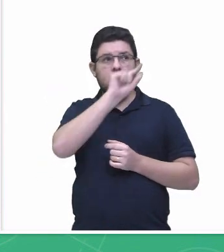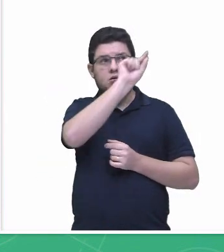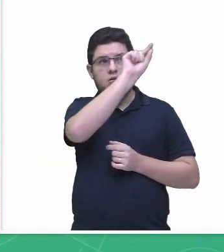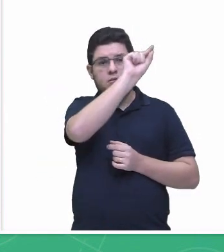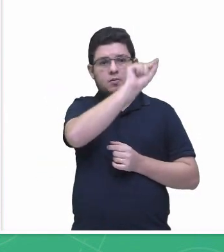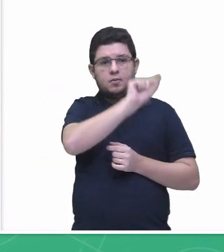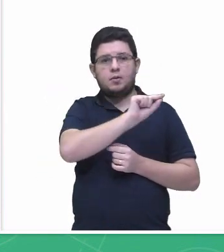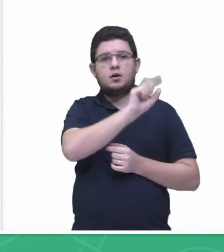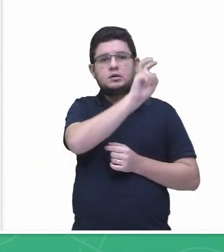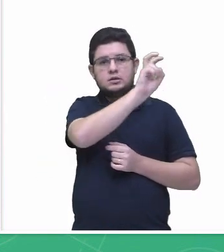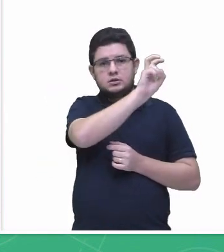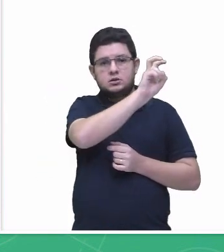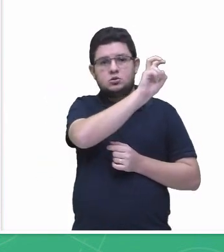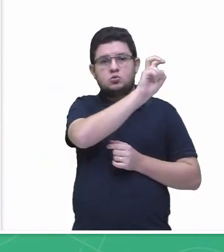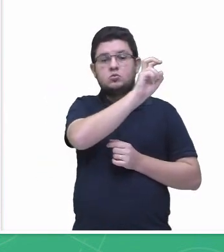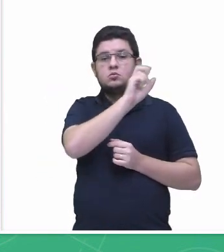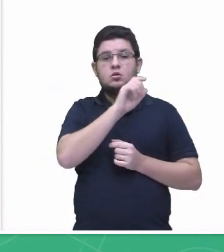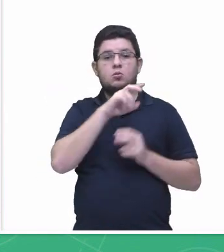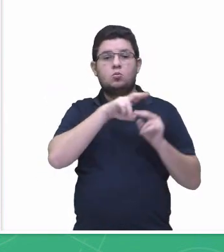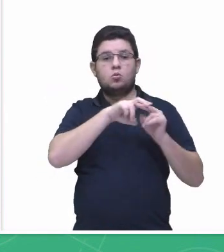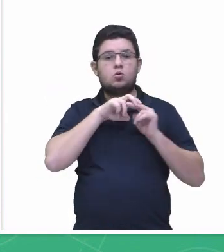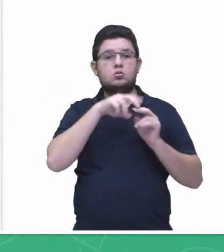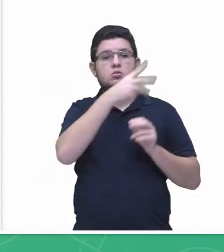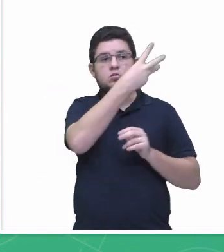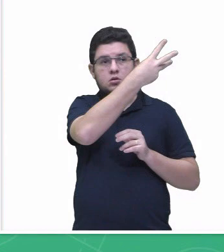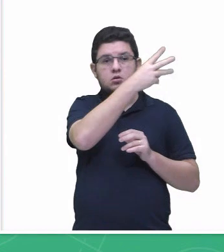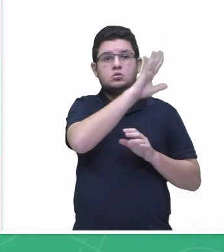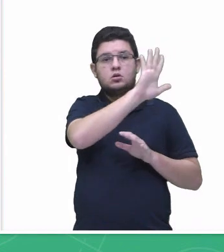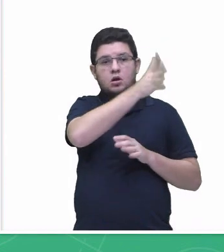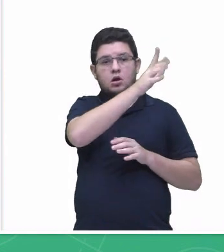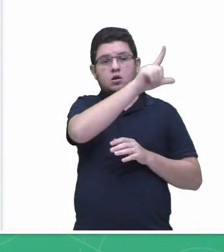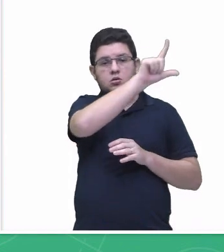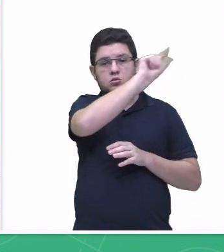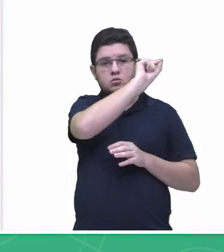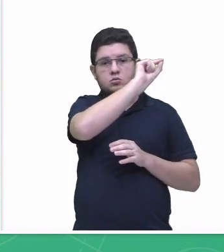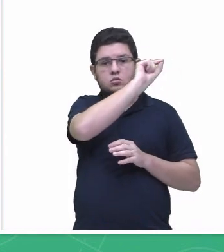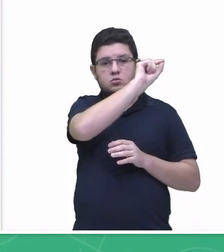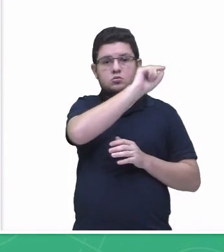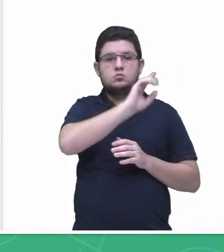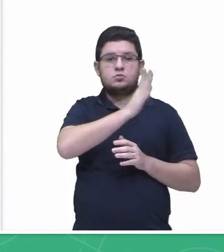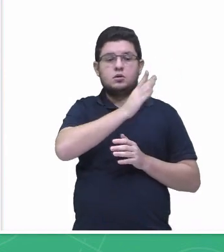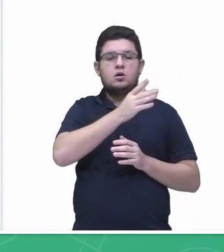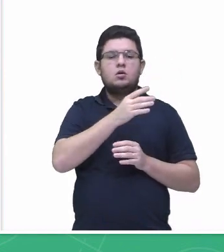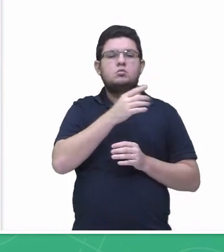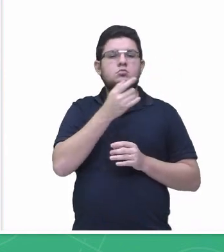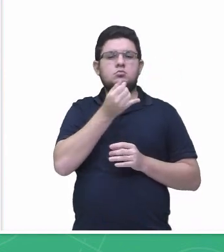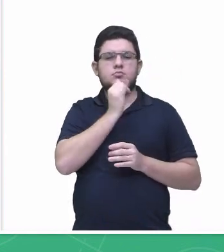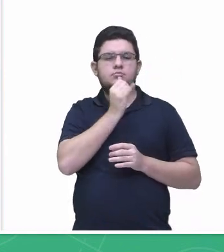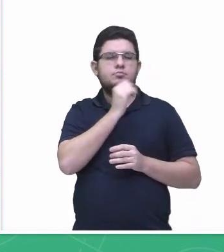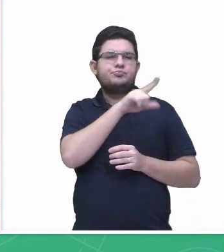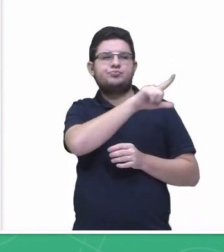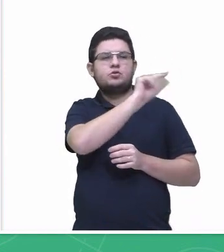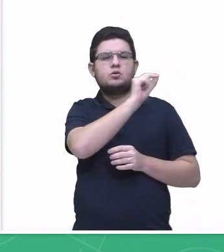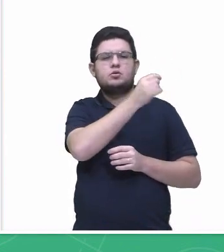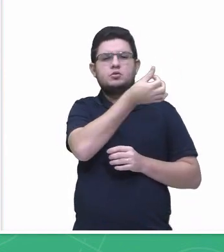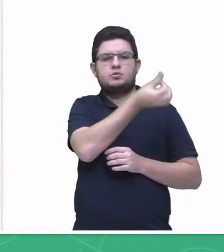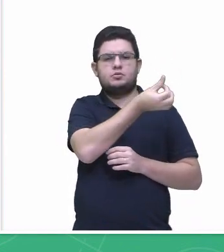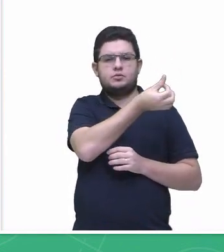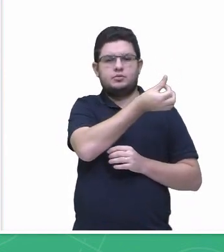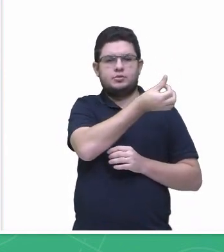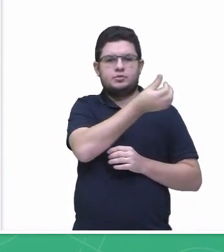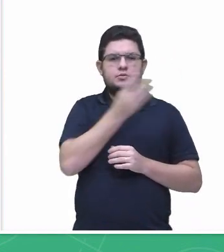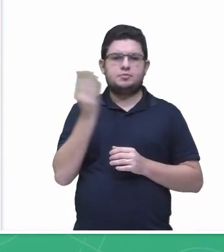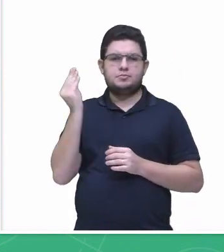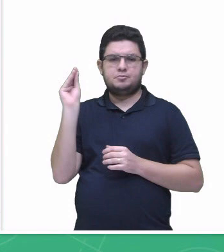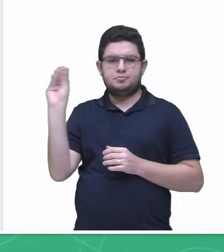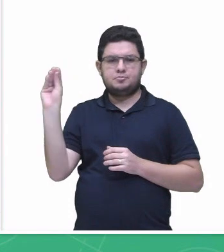Porque o 3 que já foi escolhido não pode ser mais. Então, aqui vou escolher o 6, por exemplo, tá bom? E, por último,